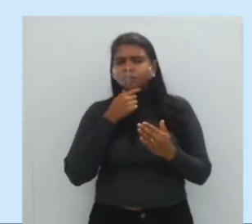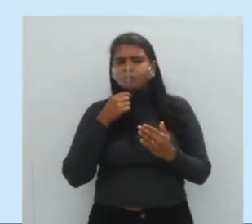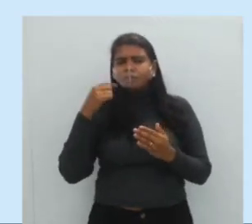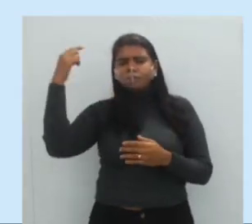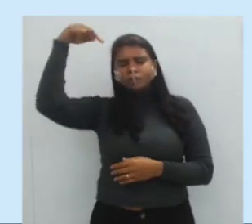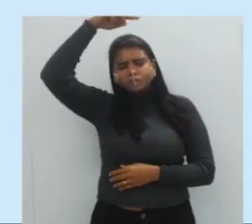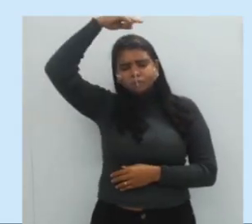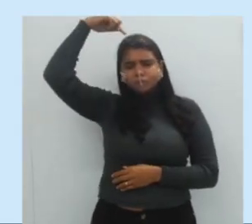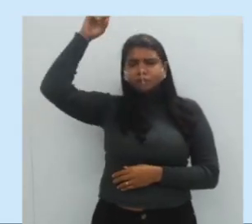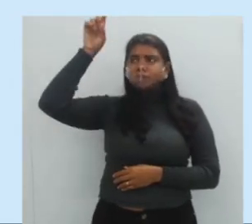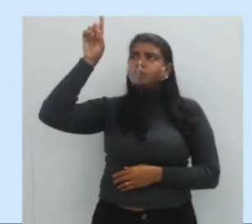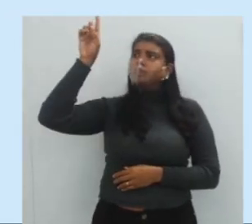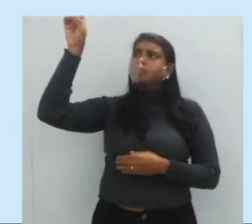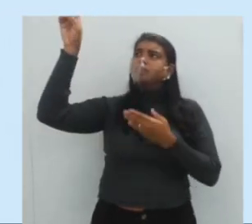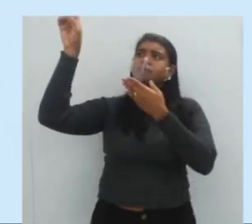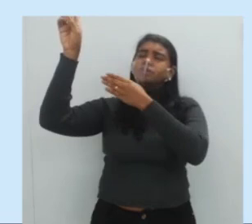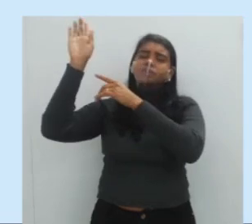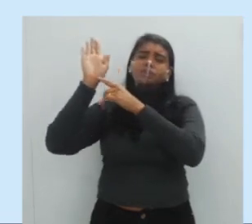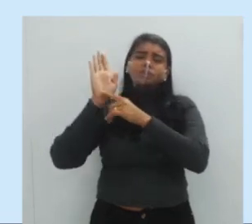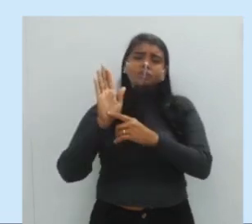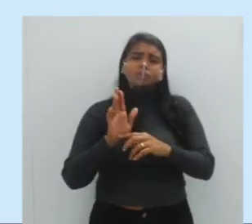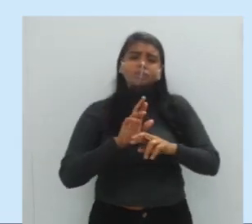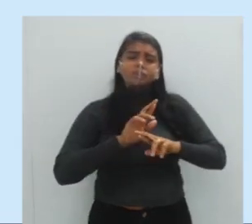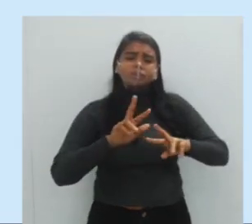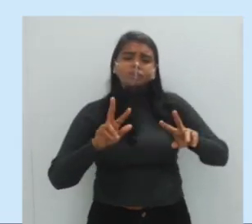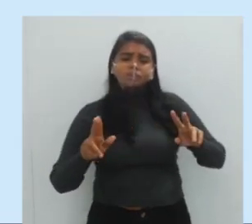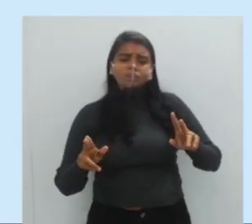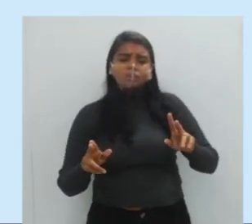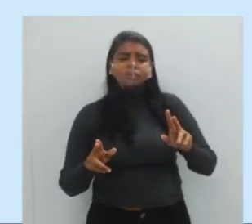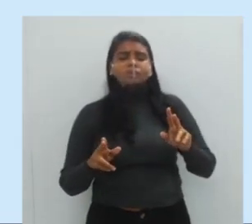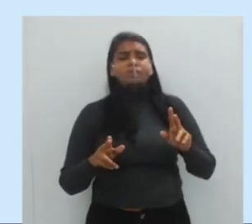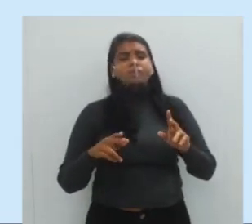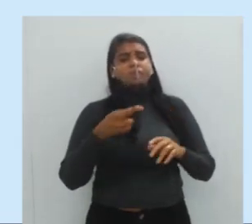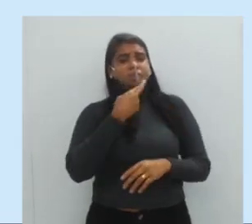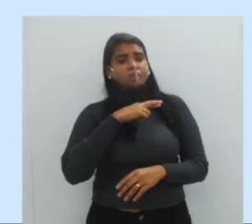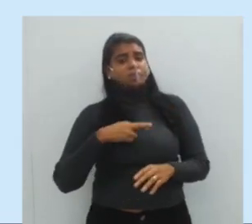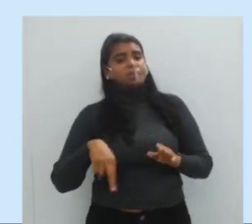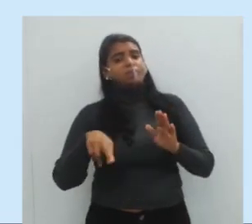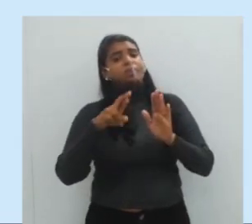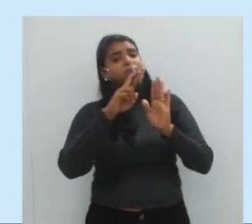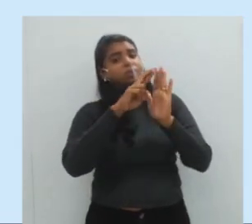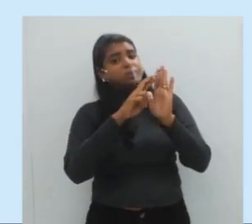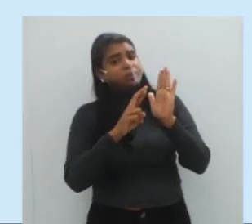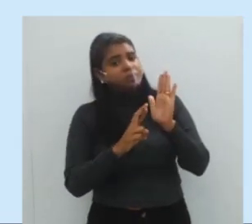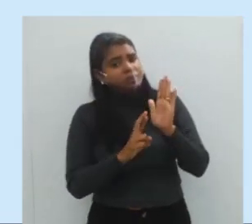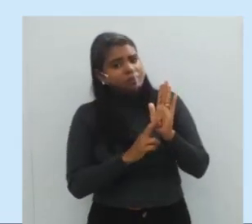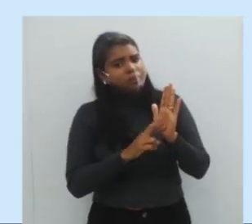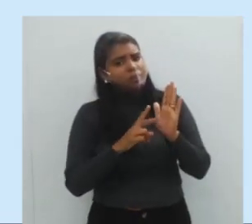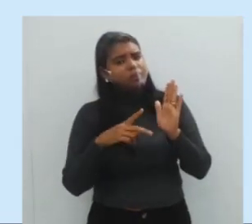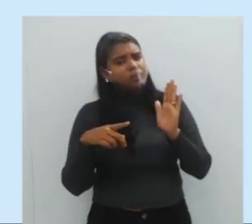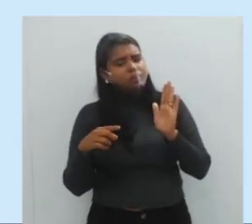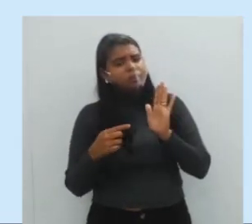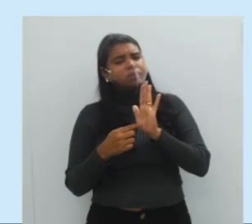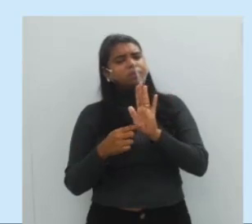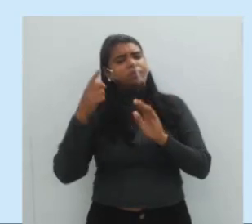homem, o divino, a simbologia de cada religião. Cada religião tem os seus símbolos que são sagrados,